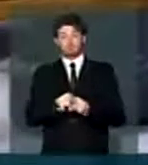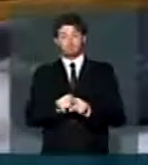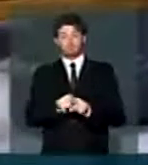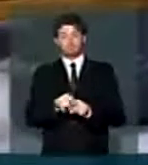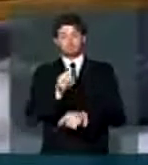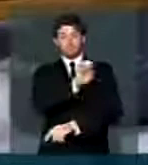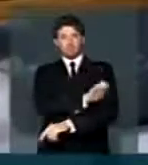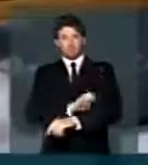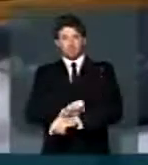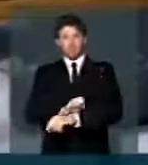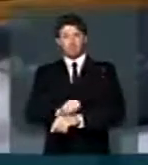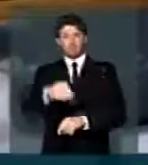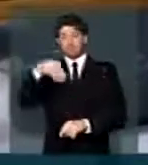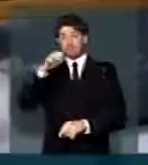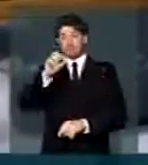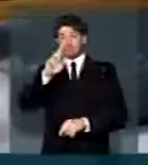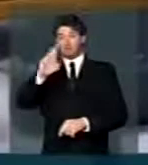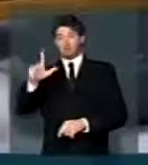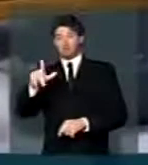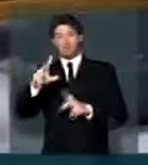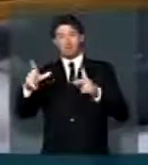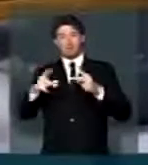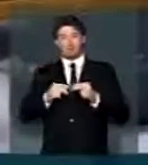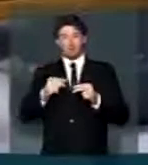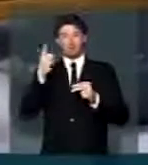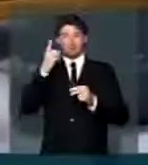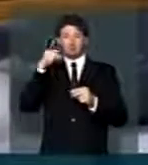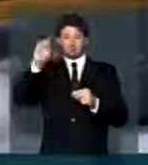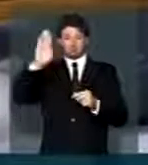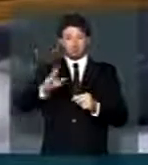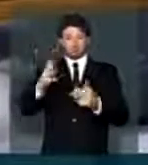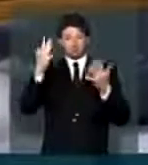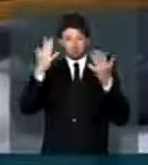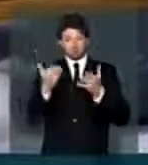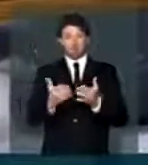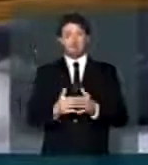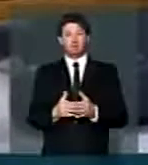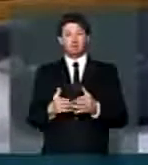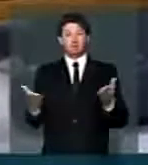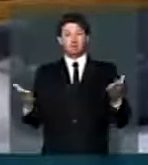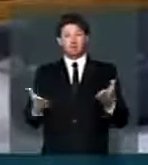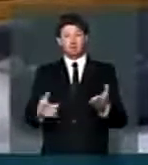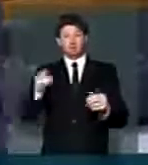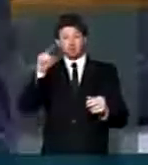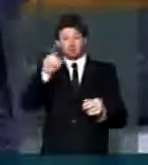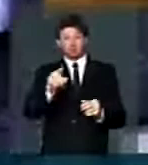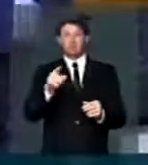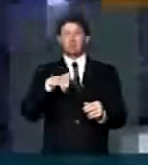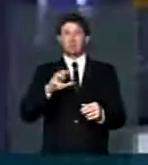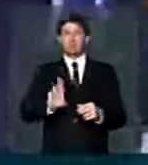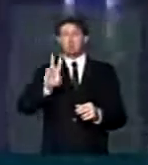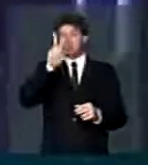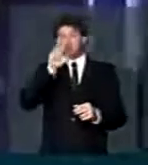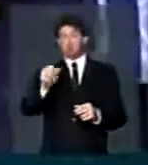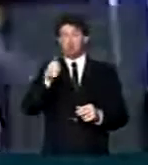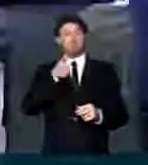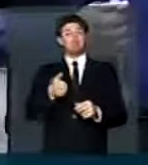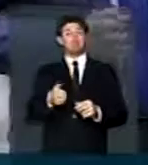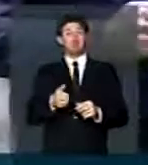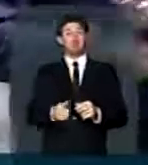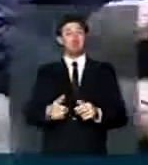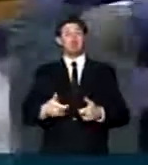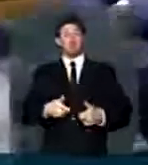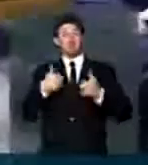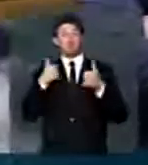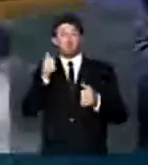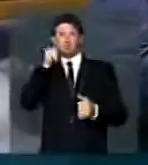conduta ética, moral, que merece de um parlamentar brasileiro. Parabéns, Vossa Excelência o representa muito bem e nós ficamos muito honrados de conviver